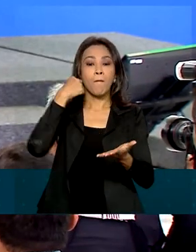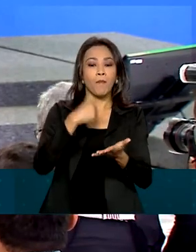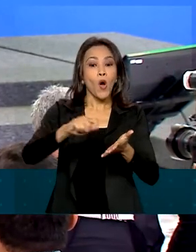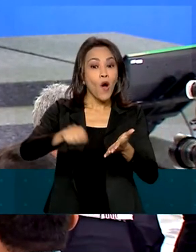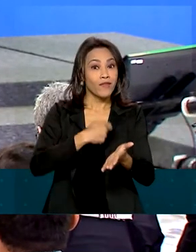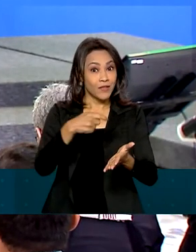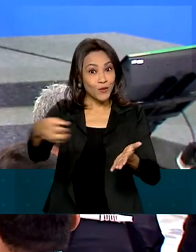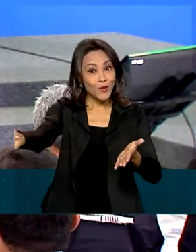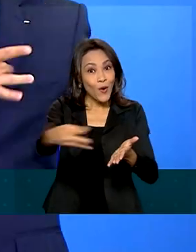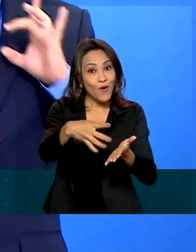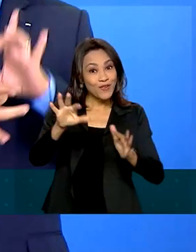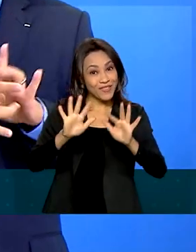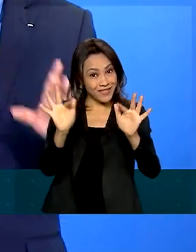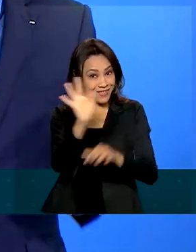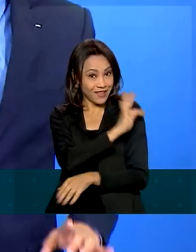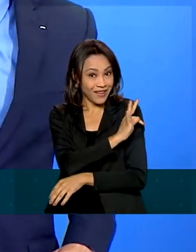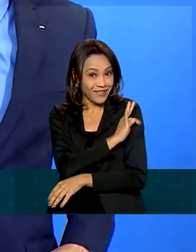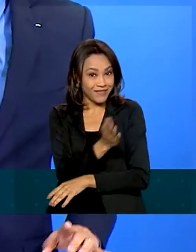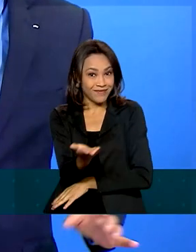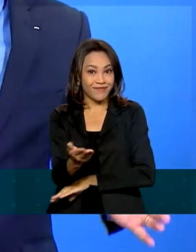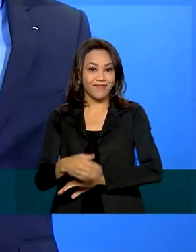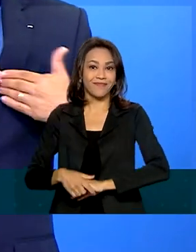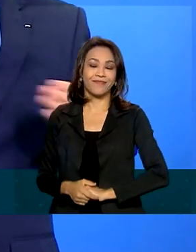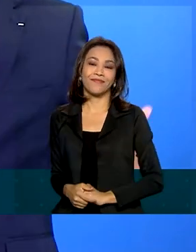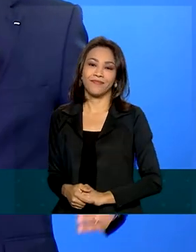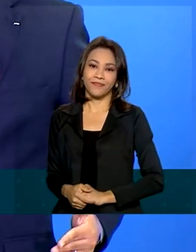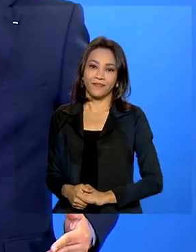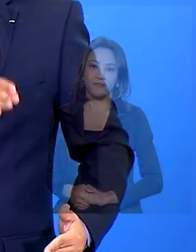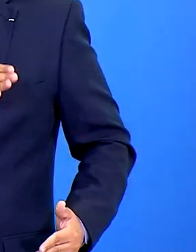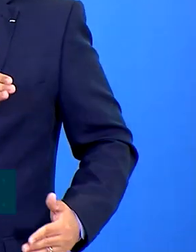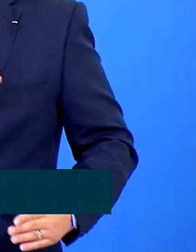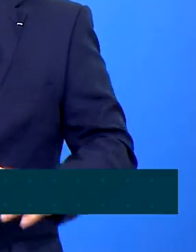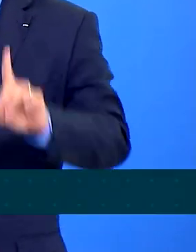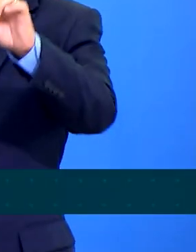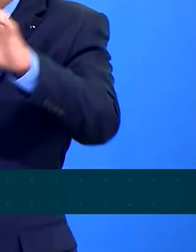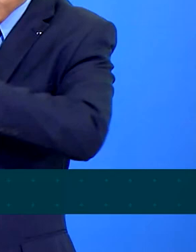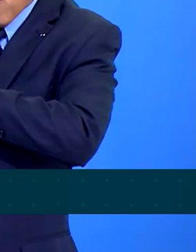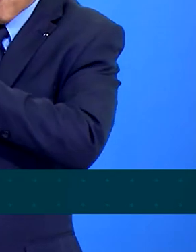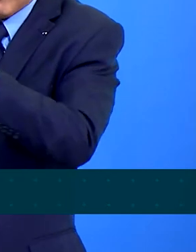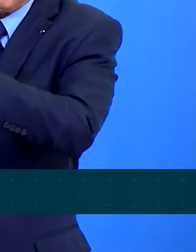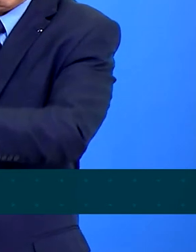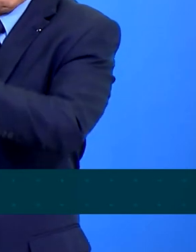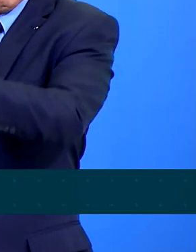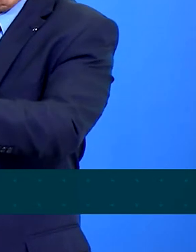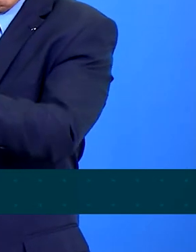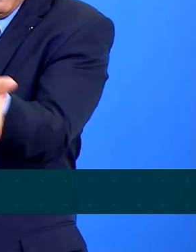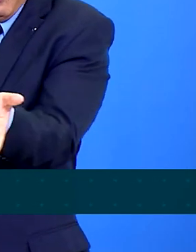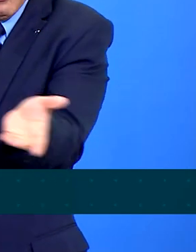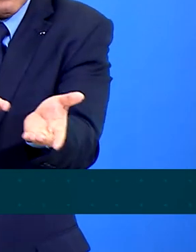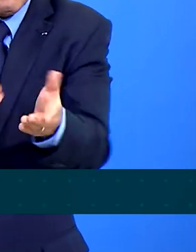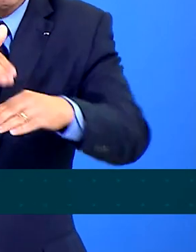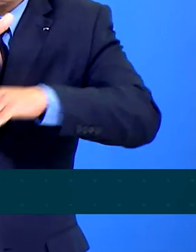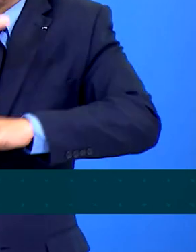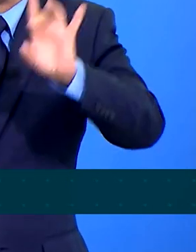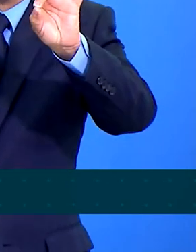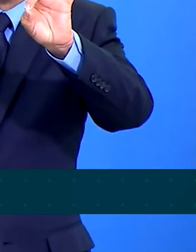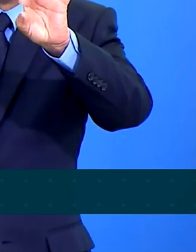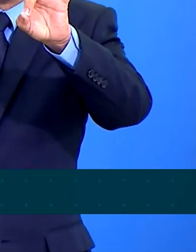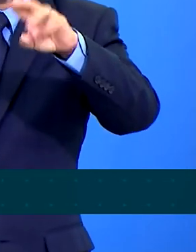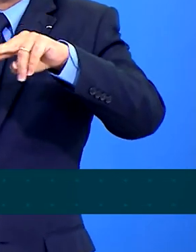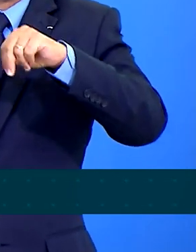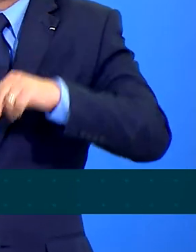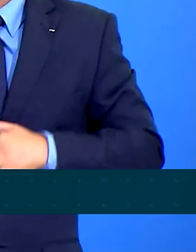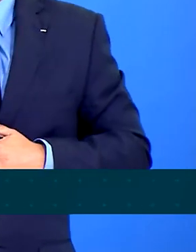técnicos bancários. As pessoas com deficiência normalmente são aquelas que atendem de uma maneira especial, porque